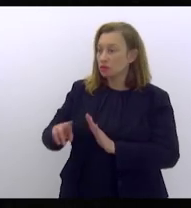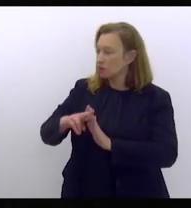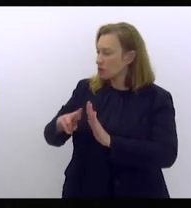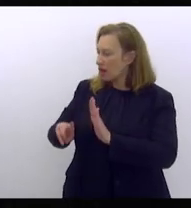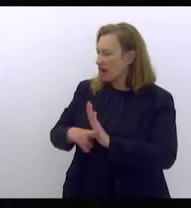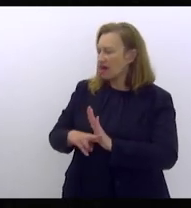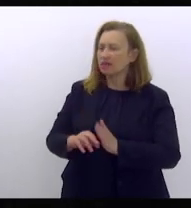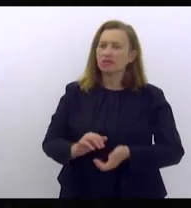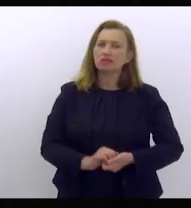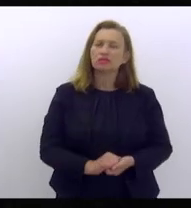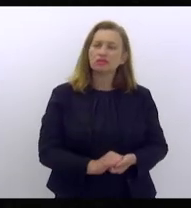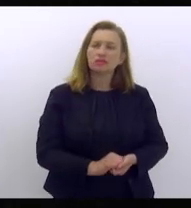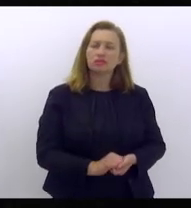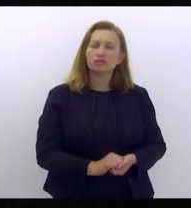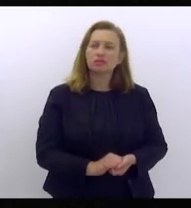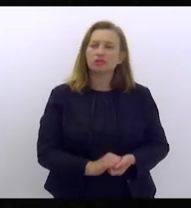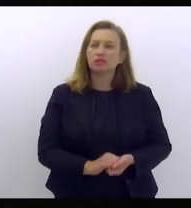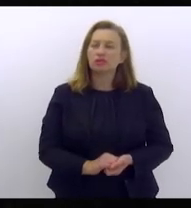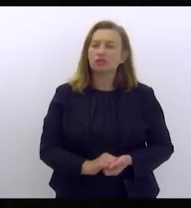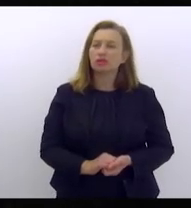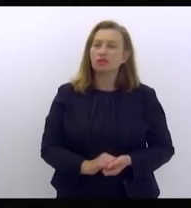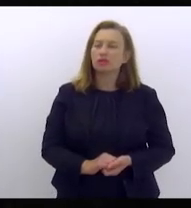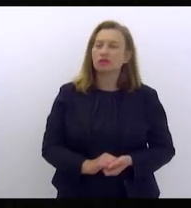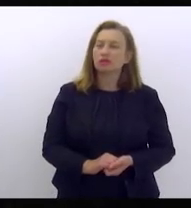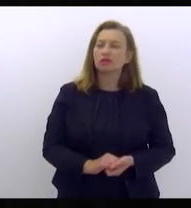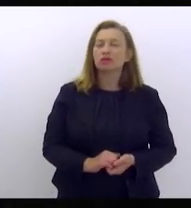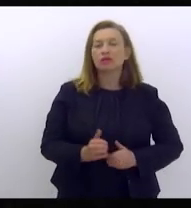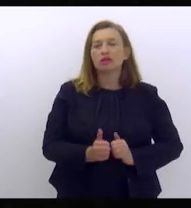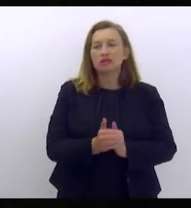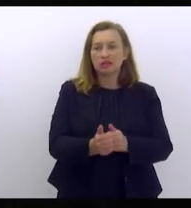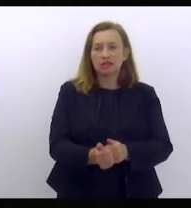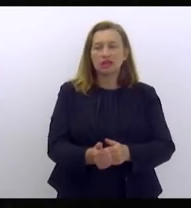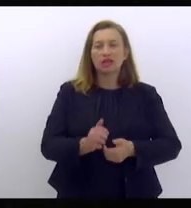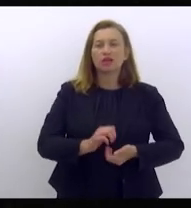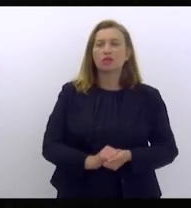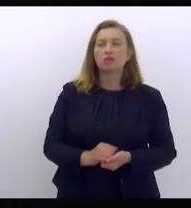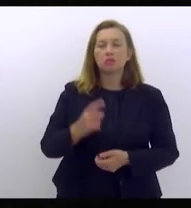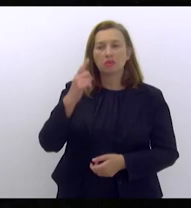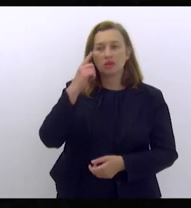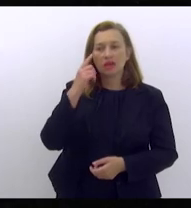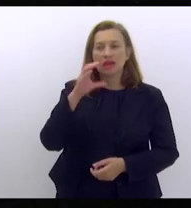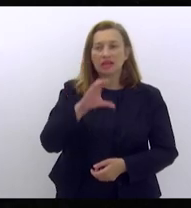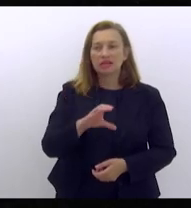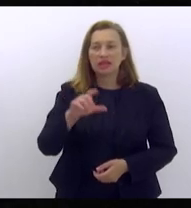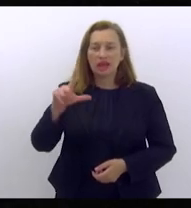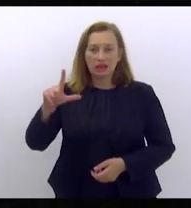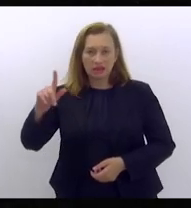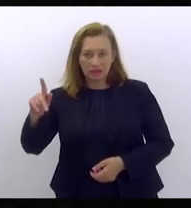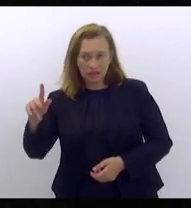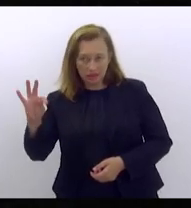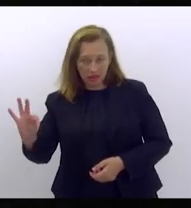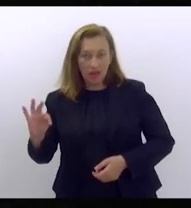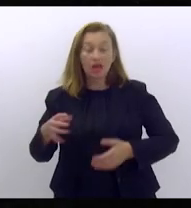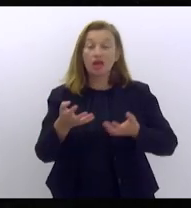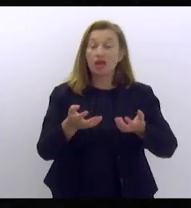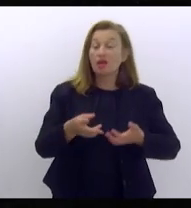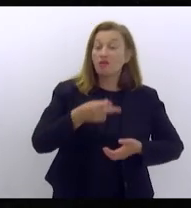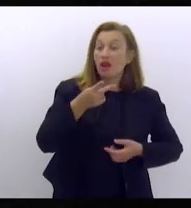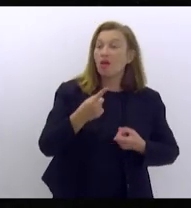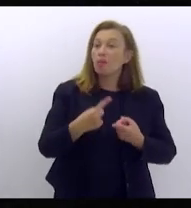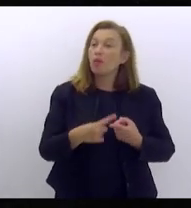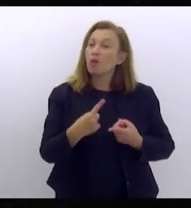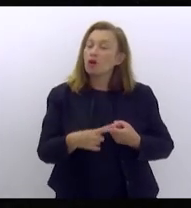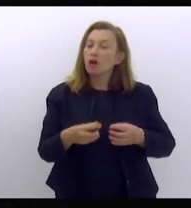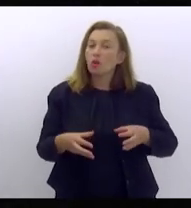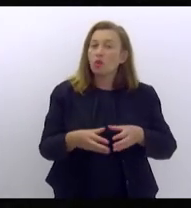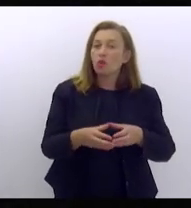que eles entram por concurso, mas ainda seguem uma lógica da CLT. Quero falar isso porque é uma